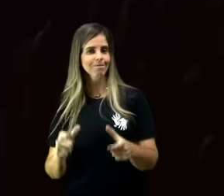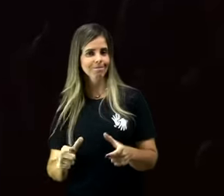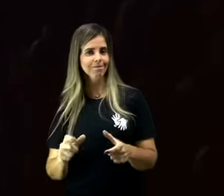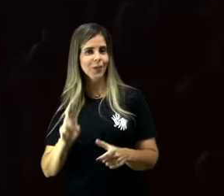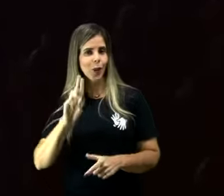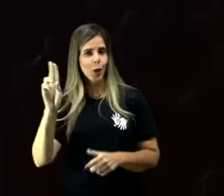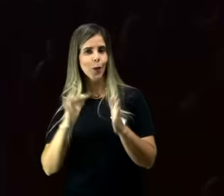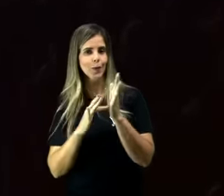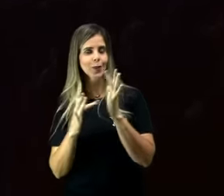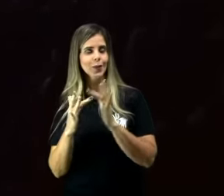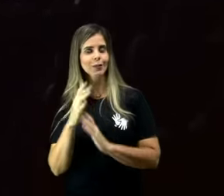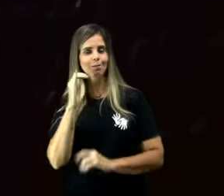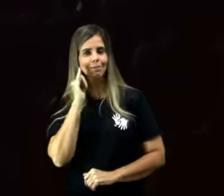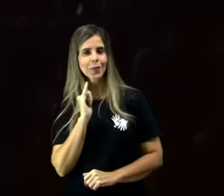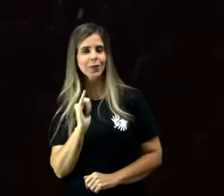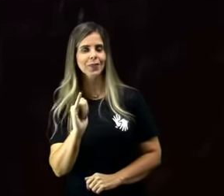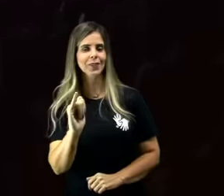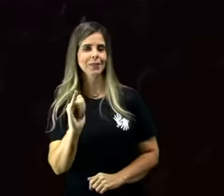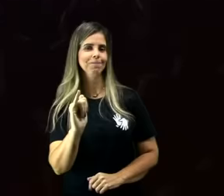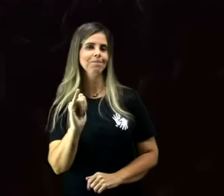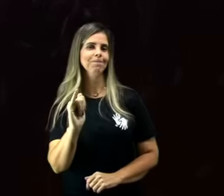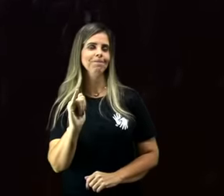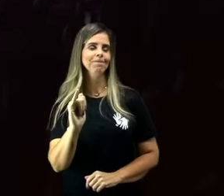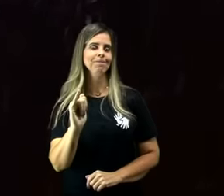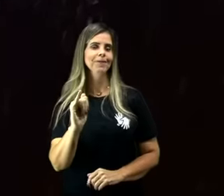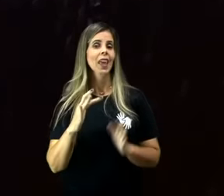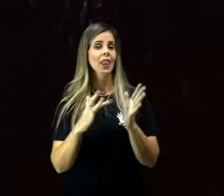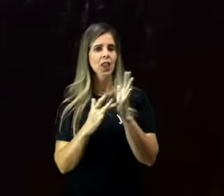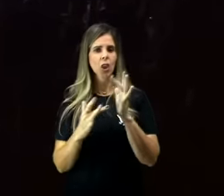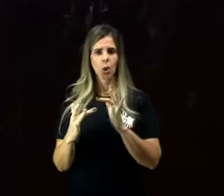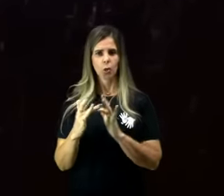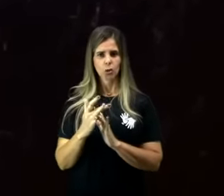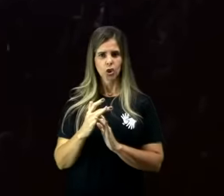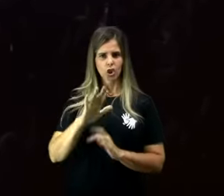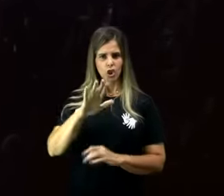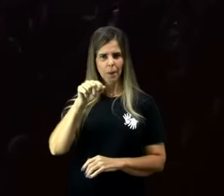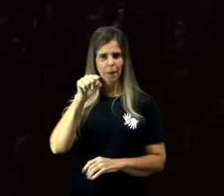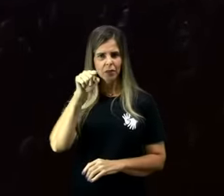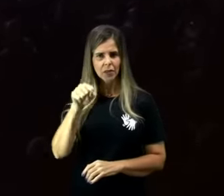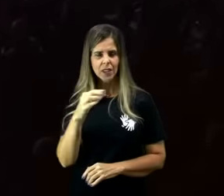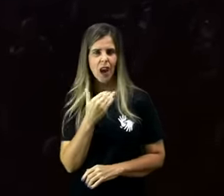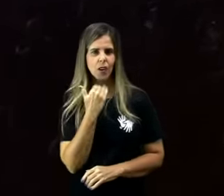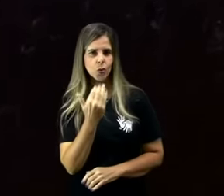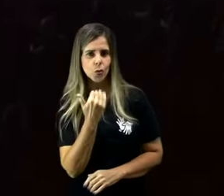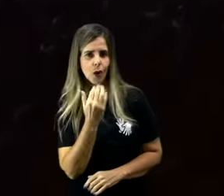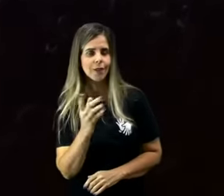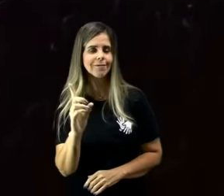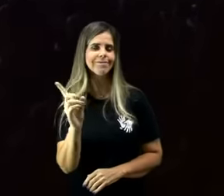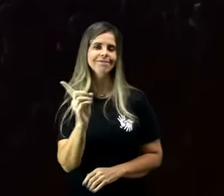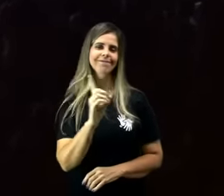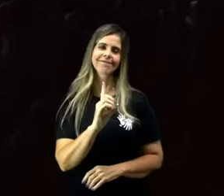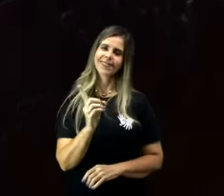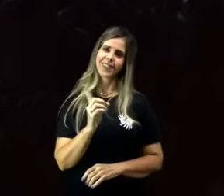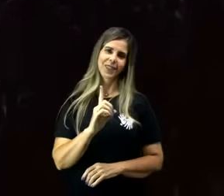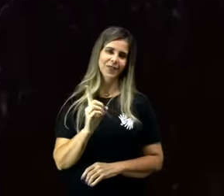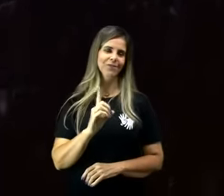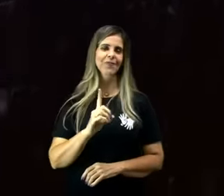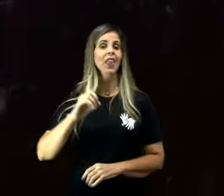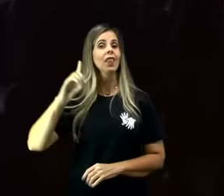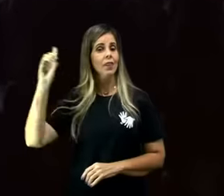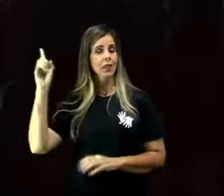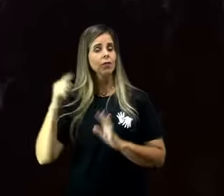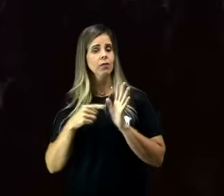Profetiza para alguém: Deus não está te levando à toa para alguns lugares. Você vai chegar lá, e através da tua